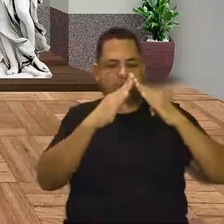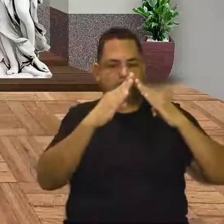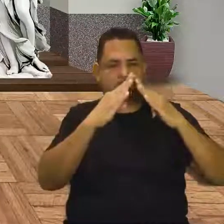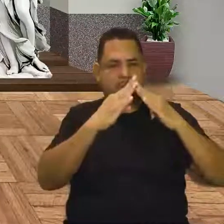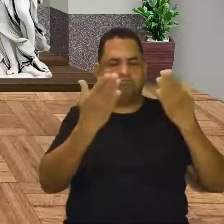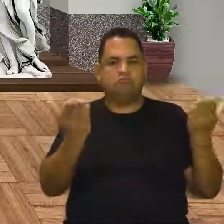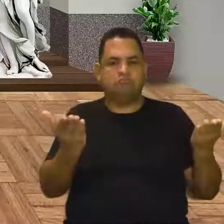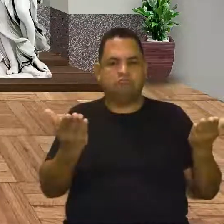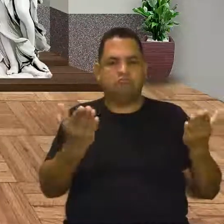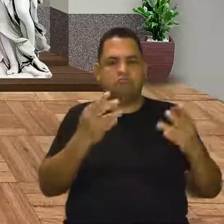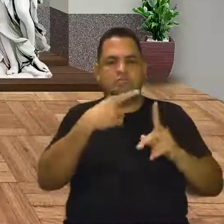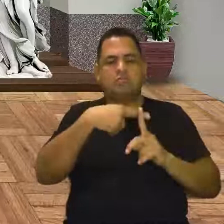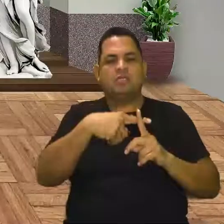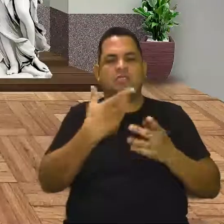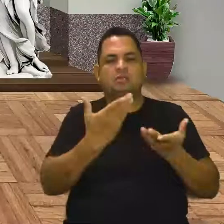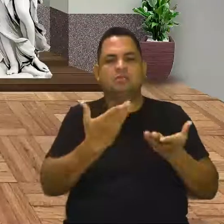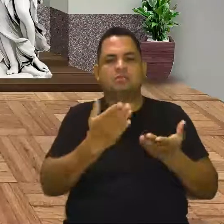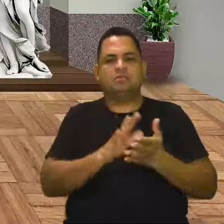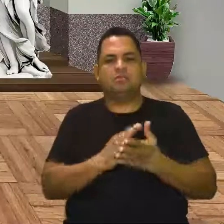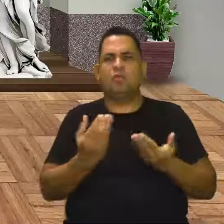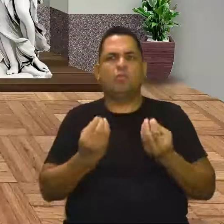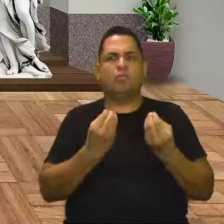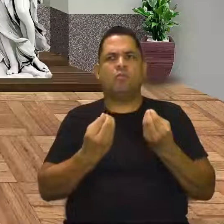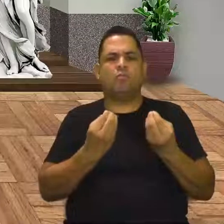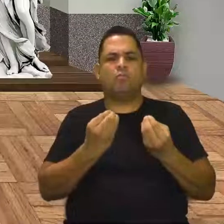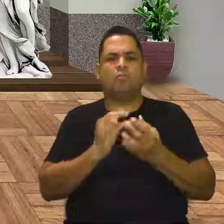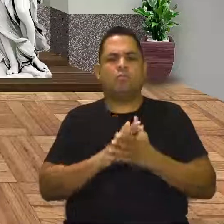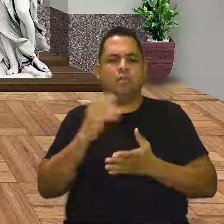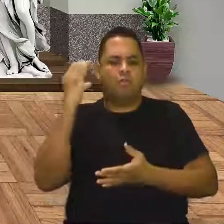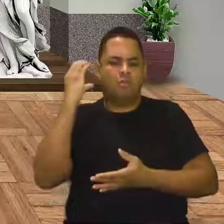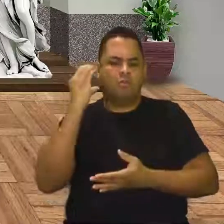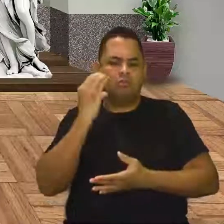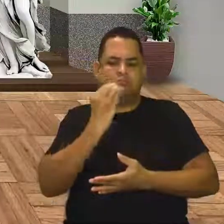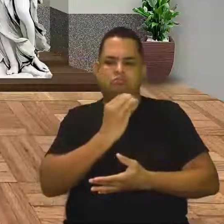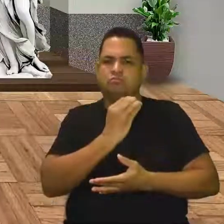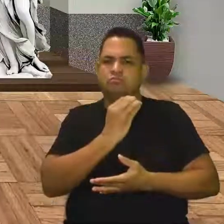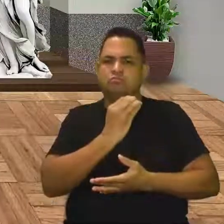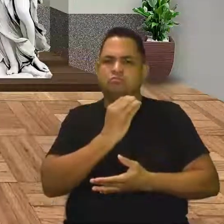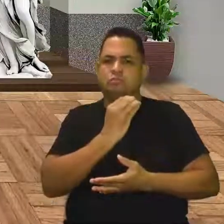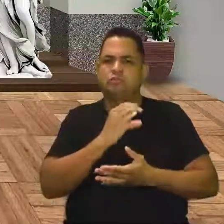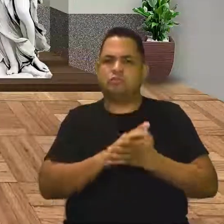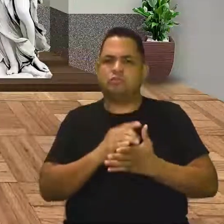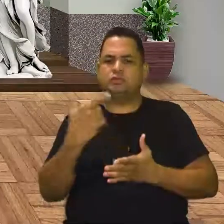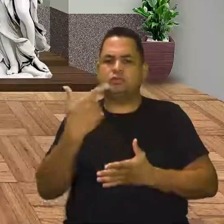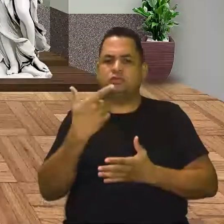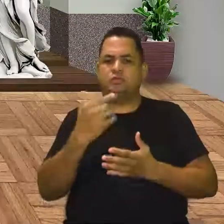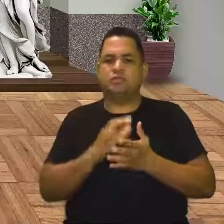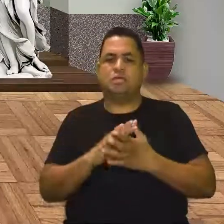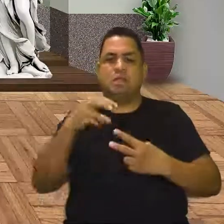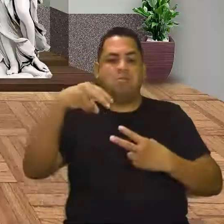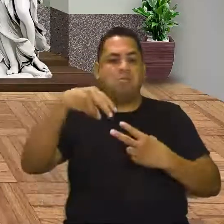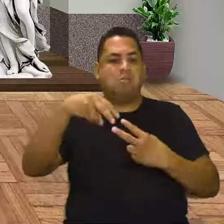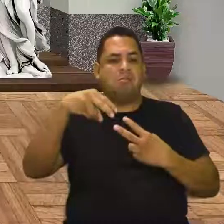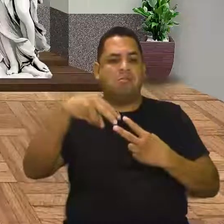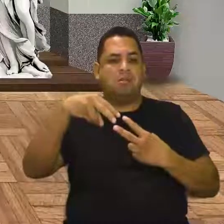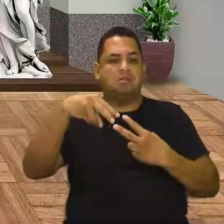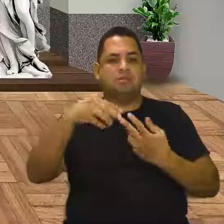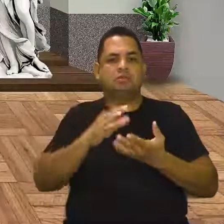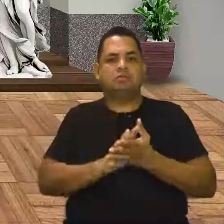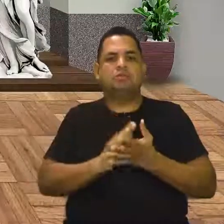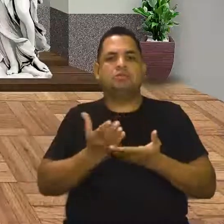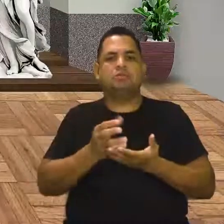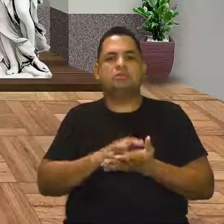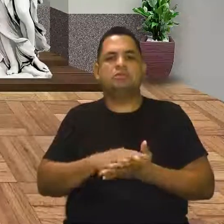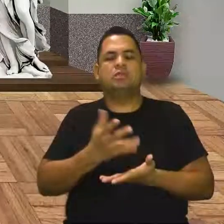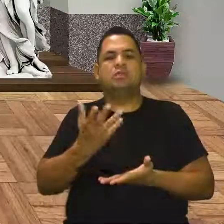Ué, Dom Pedro II era maçom. Mandou-se prender o bispo e ele foi ser julgado em Portugal.